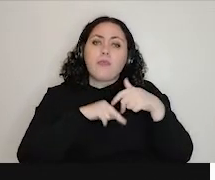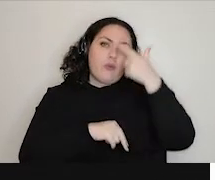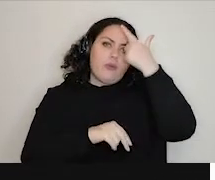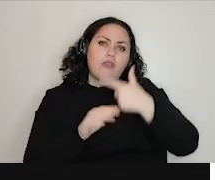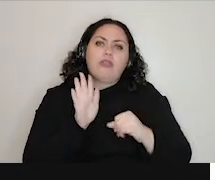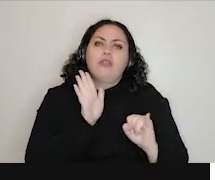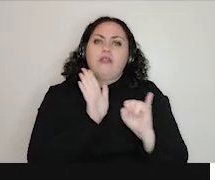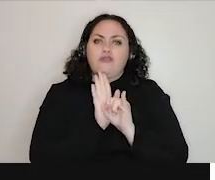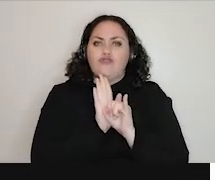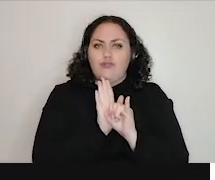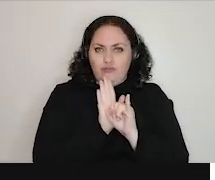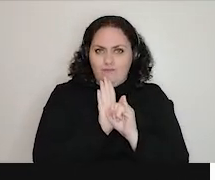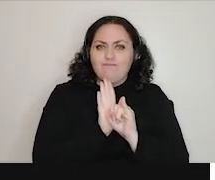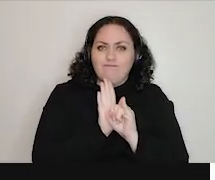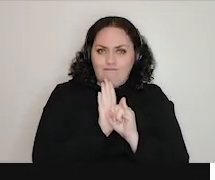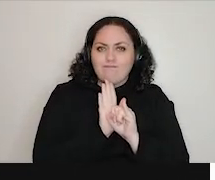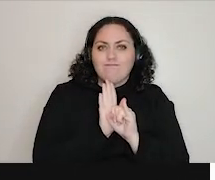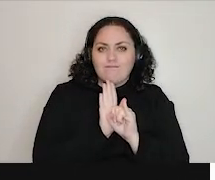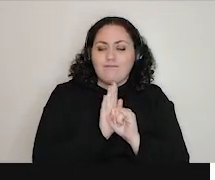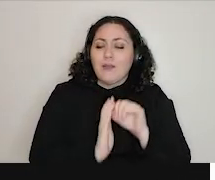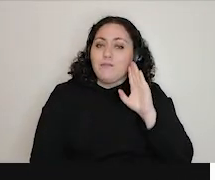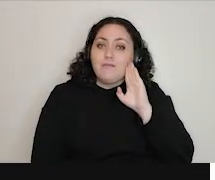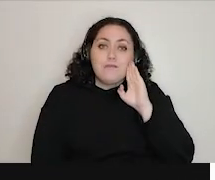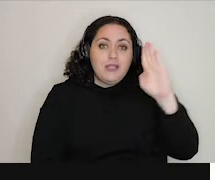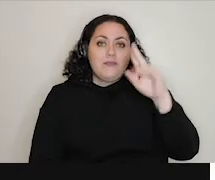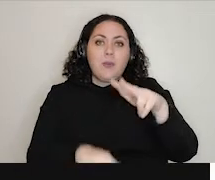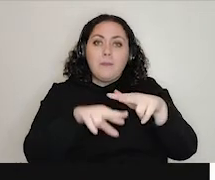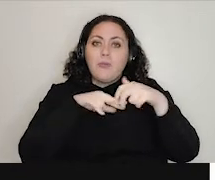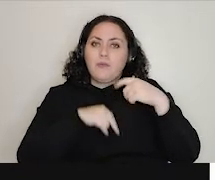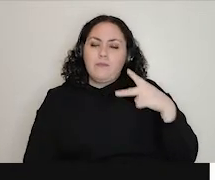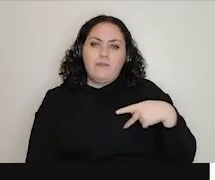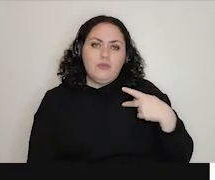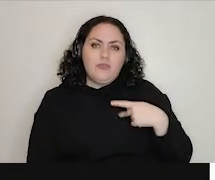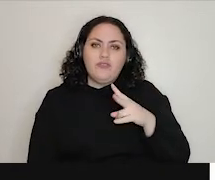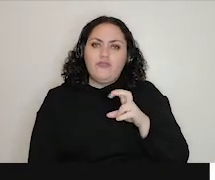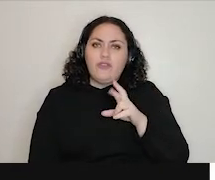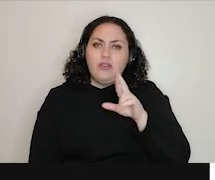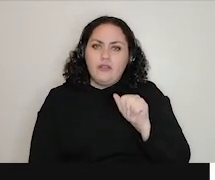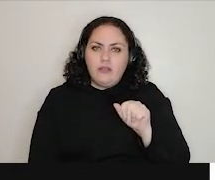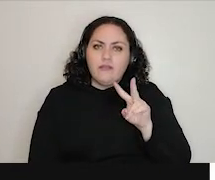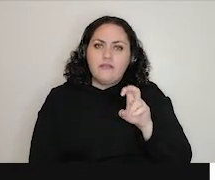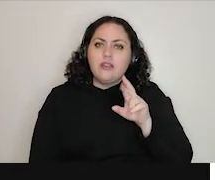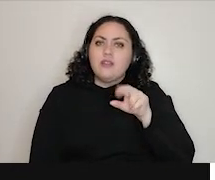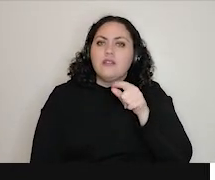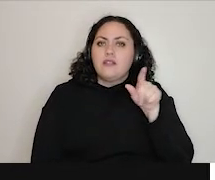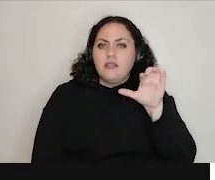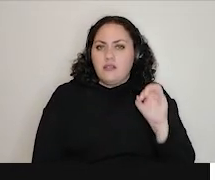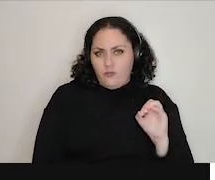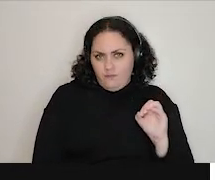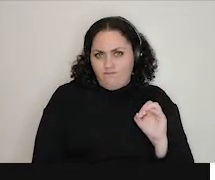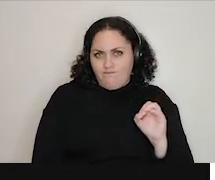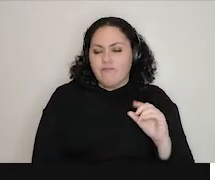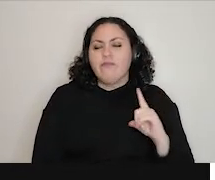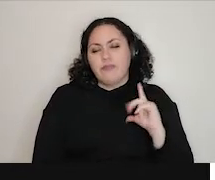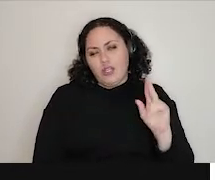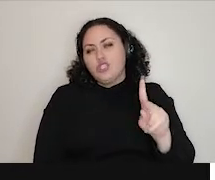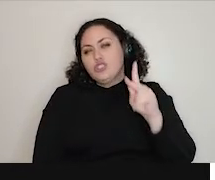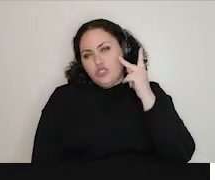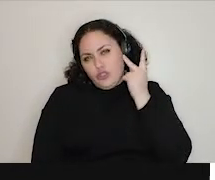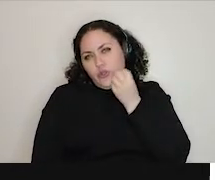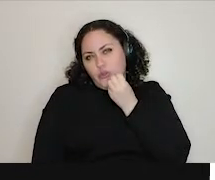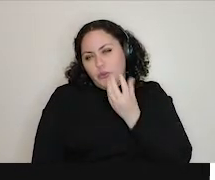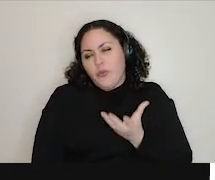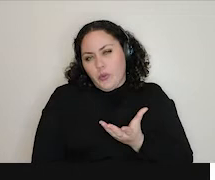deixar de fazer por causa da identidade que ele carregava, e sobretudo por causa da personagem Vera Verão. E aí